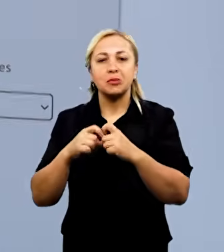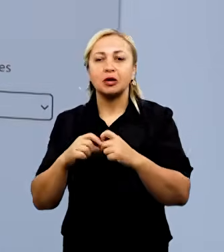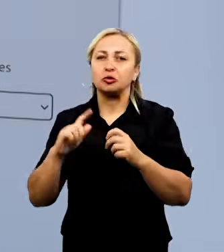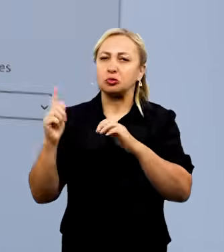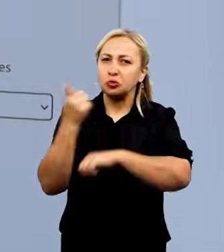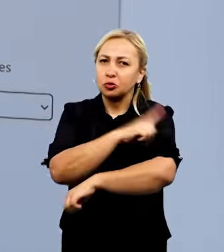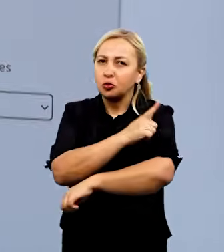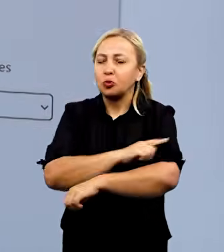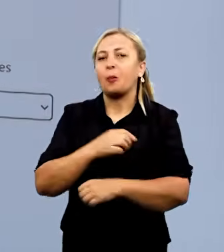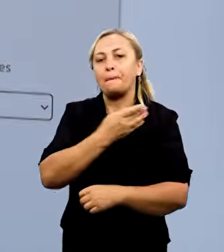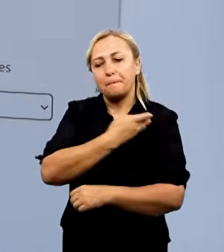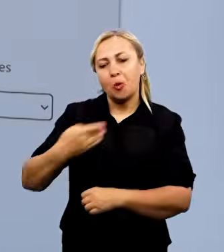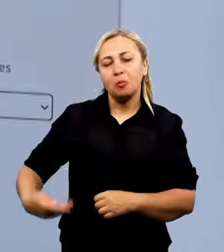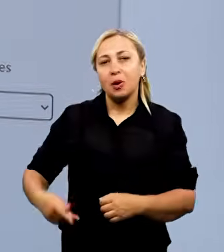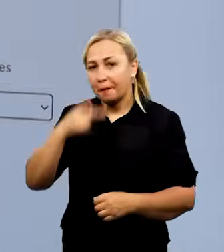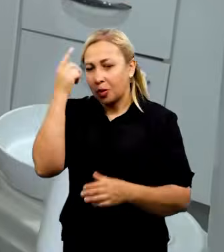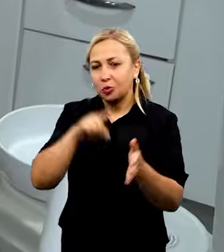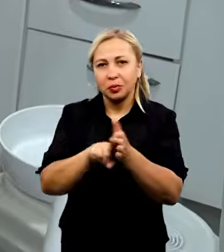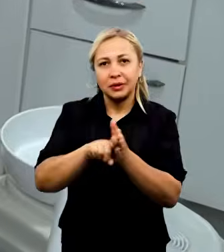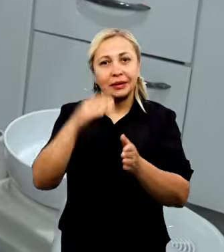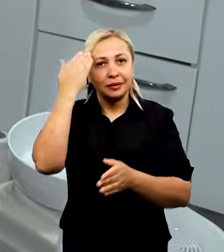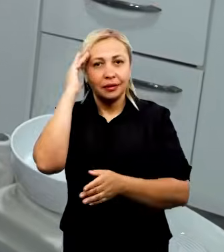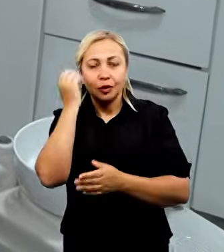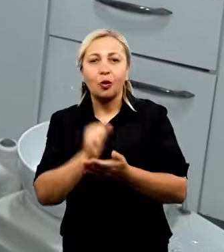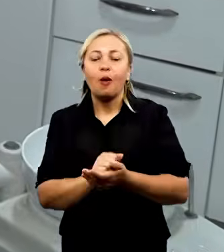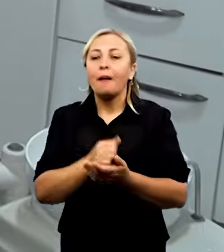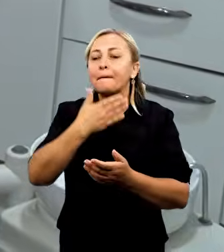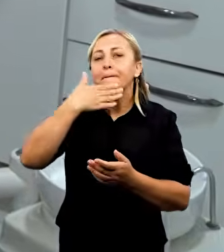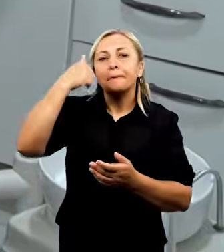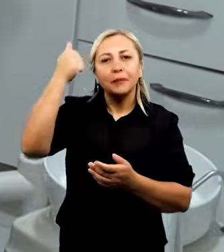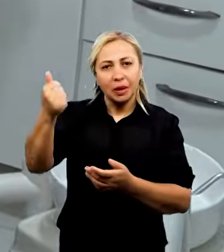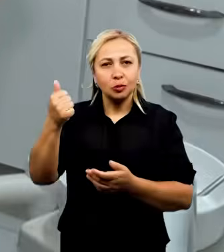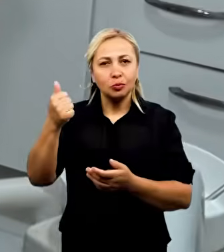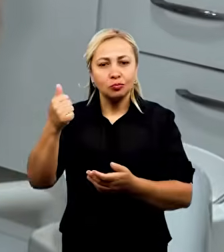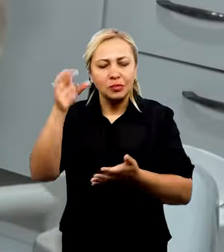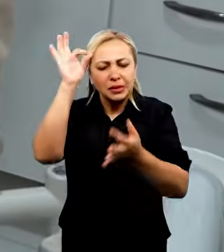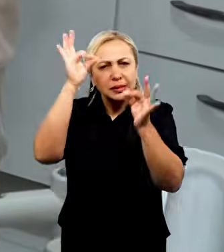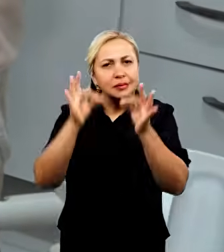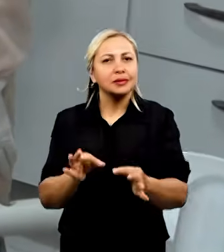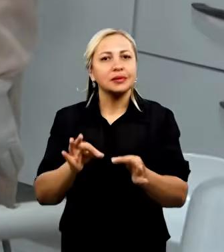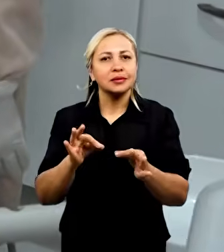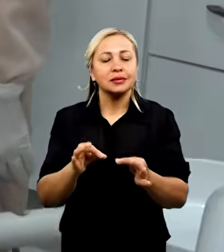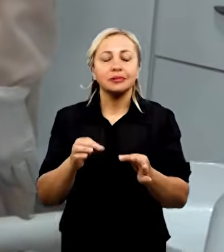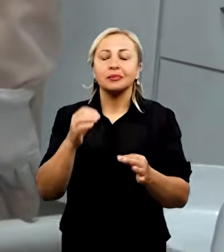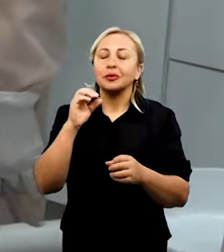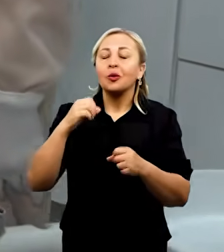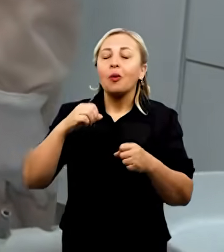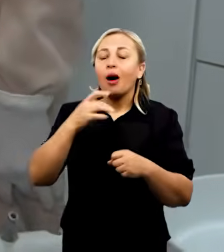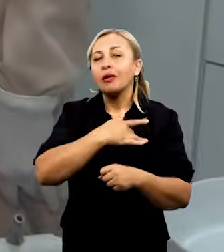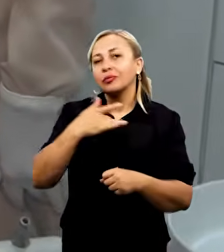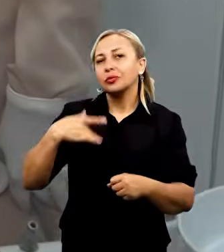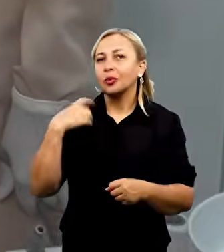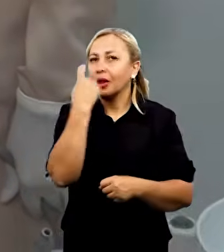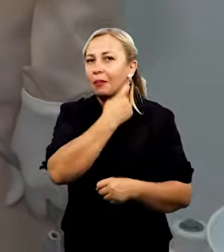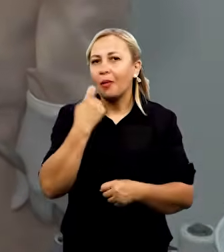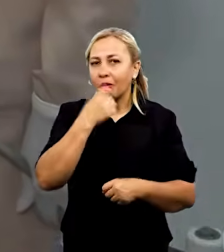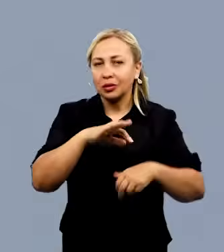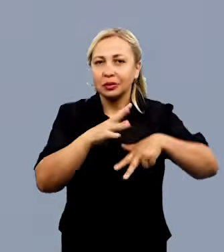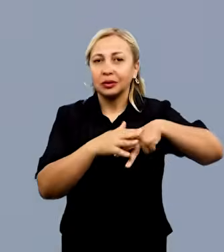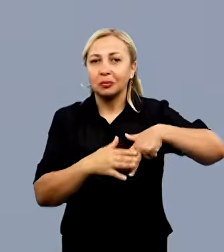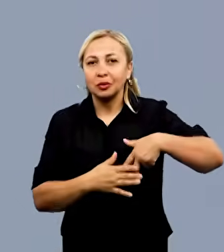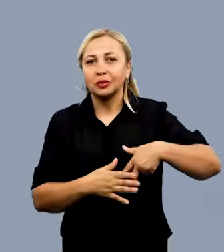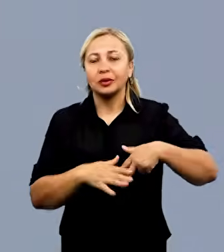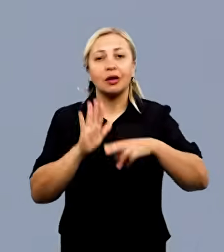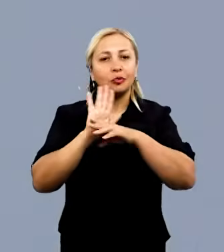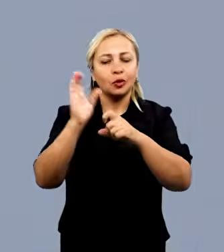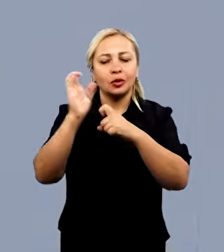gestores públicos e pesquisadores a entenderem com mais precisão a situação bucal dos pacientes atendidos